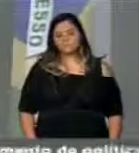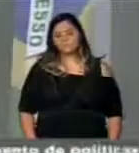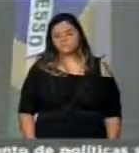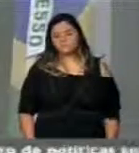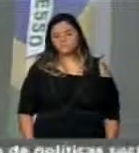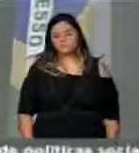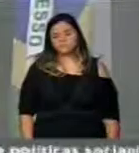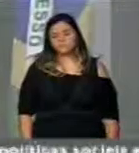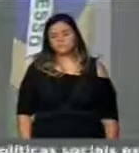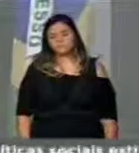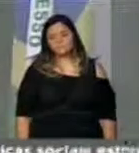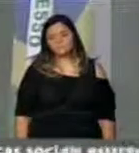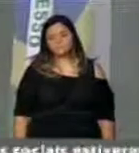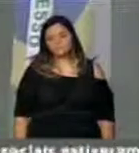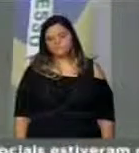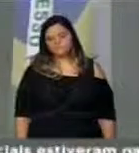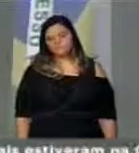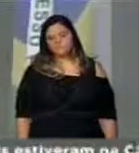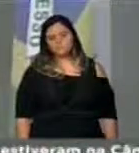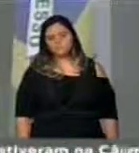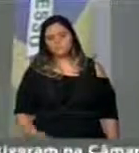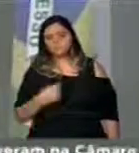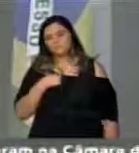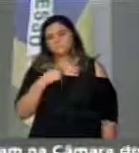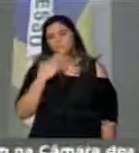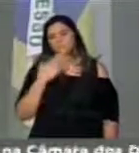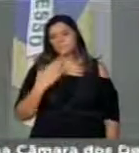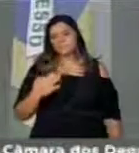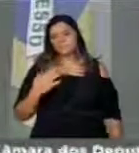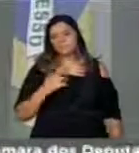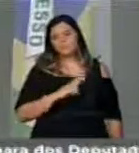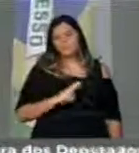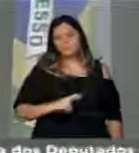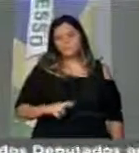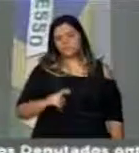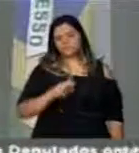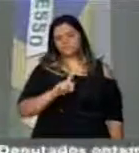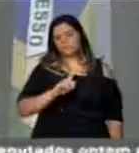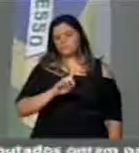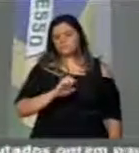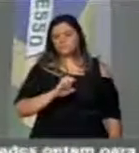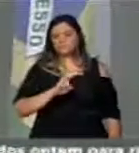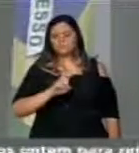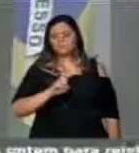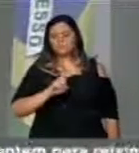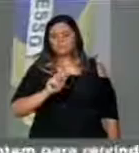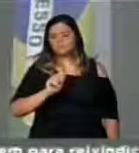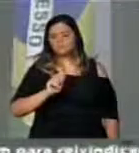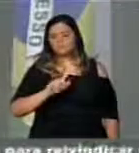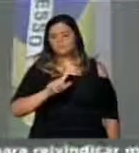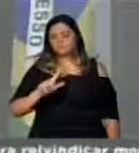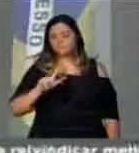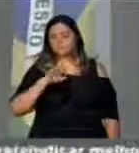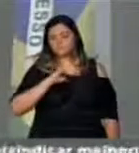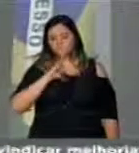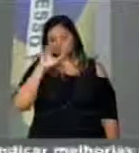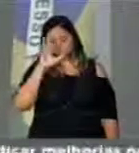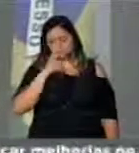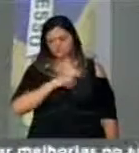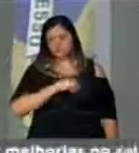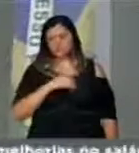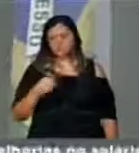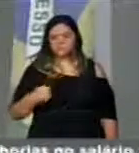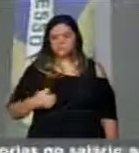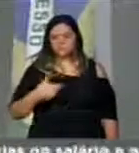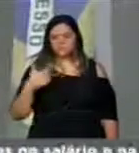legislativo e do executivo e aqui peço o relator geral e carlos barros e tem uma compreensão maior também com o primeiro destaque apresentado